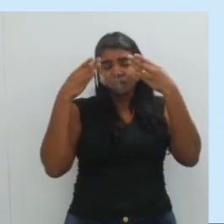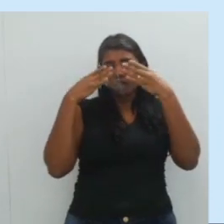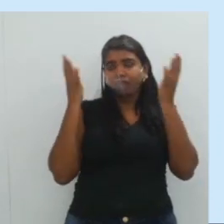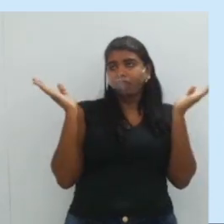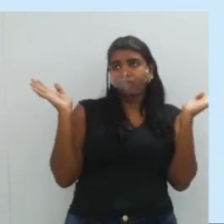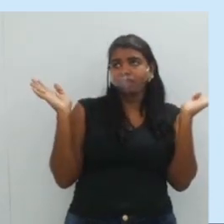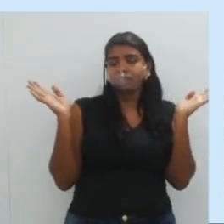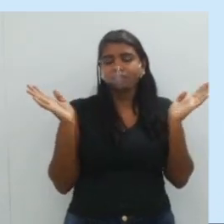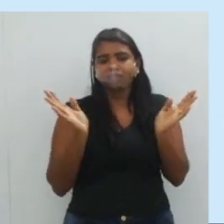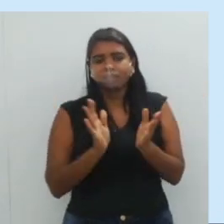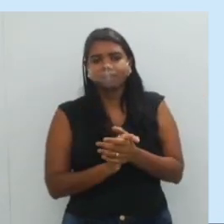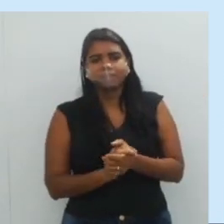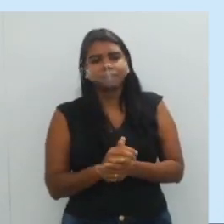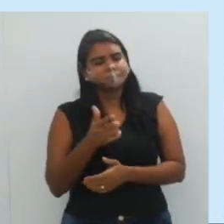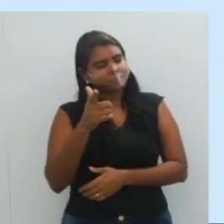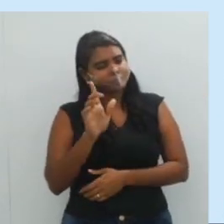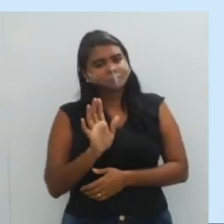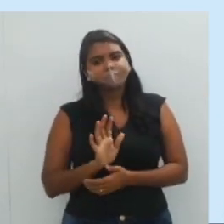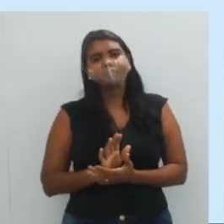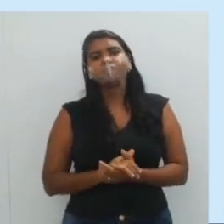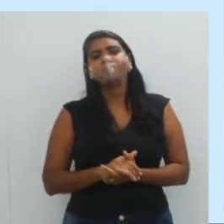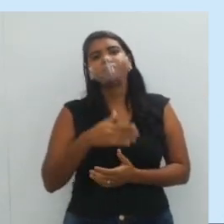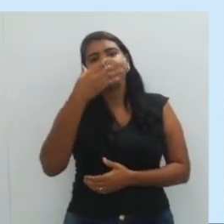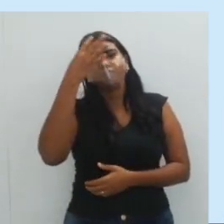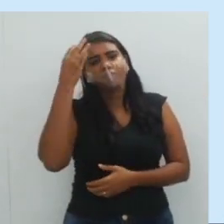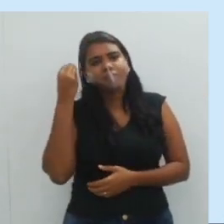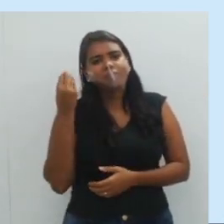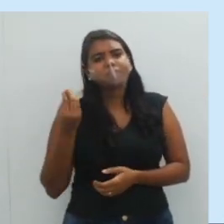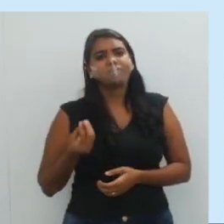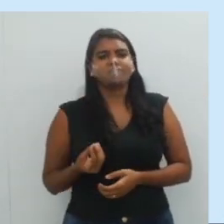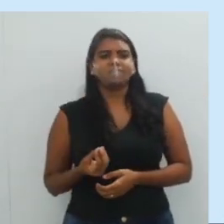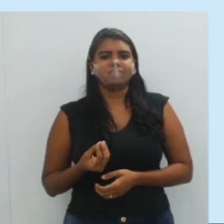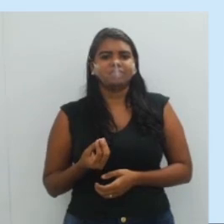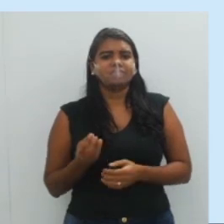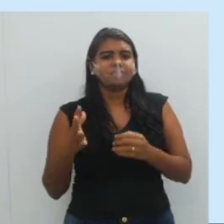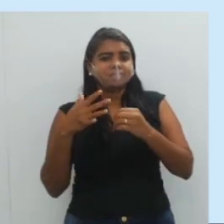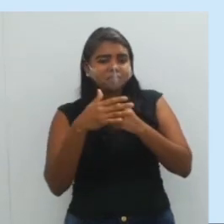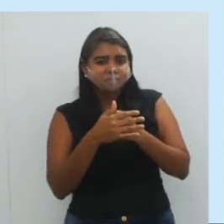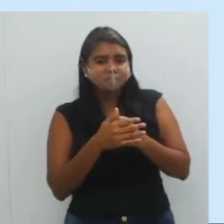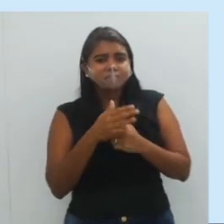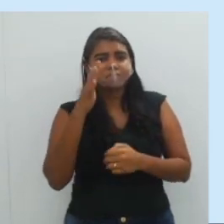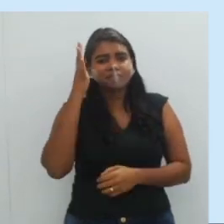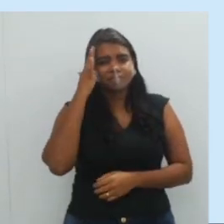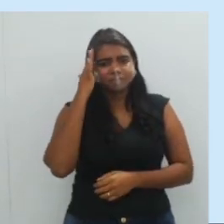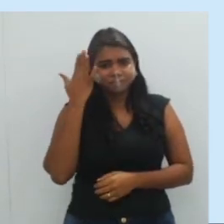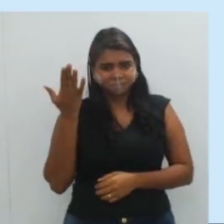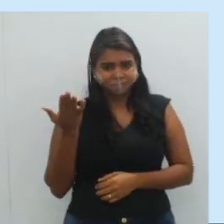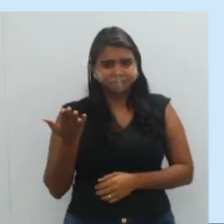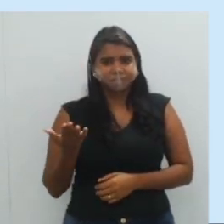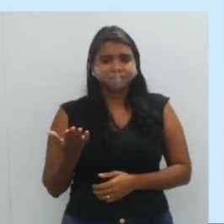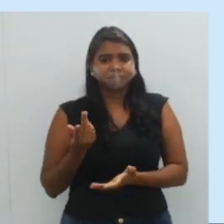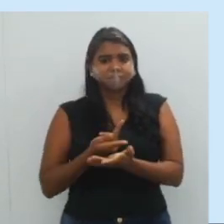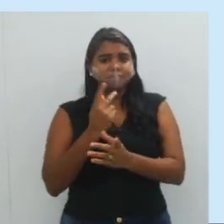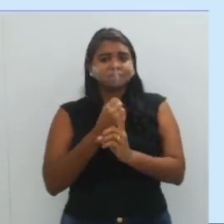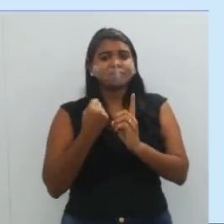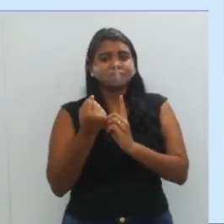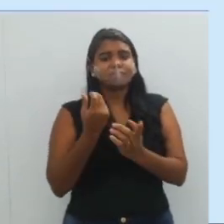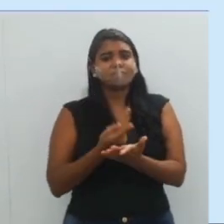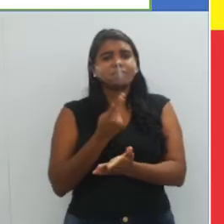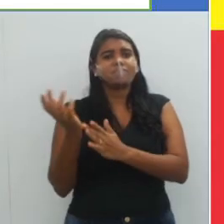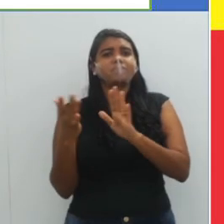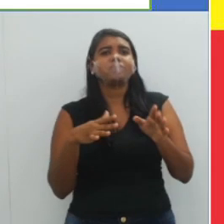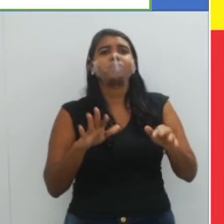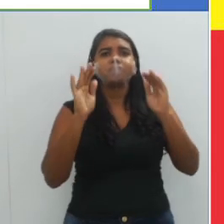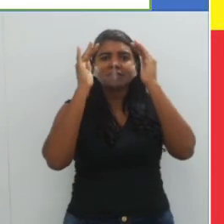vendar os olhos, não podemos ocultar, não podemos esquecer, não podemos esconder esse mal